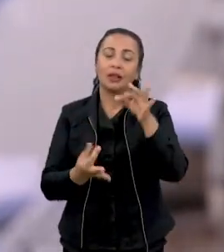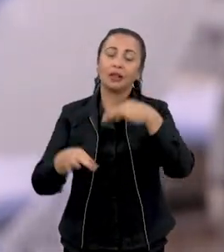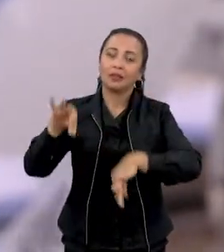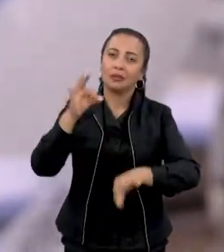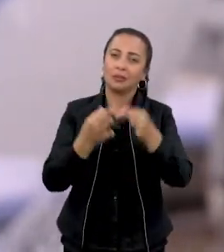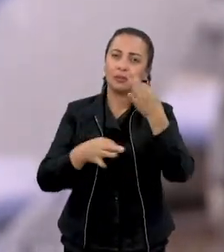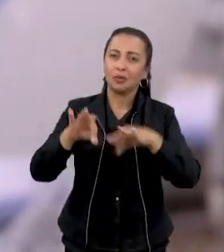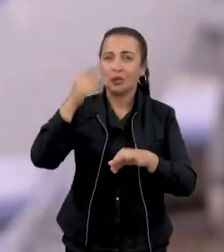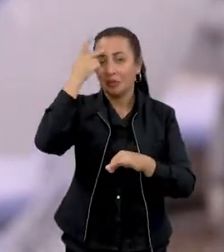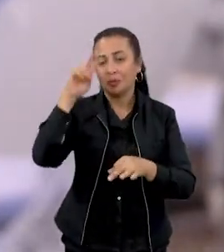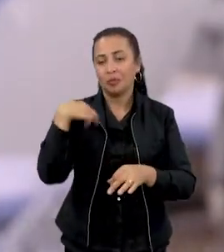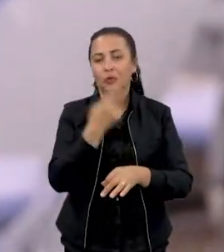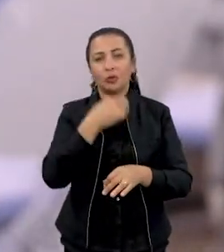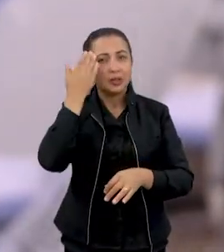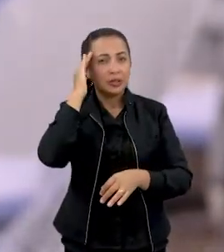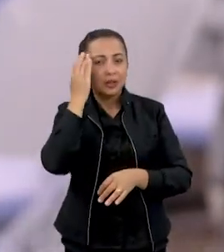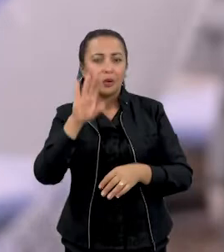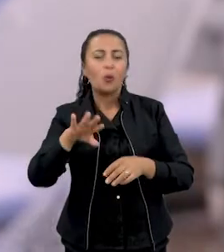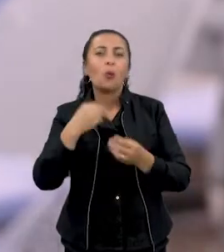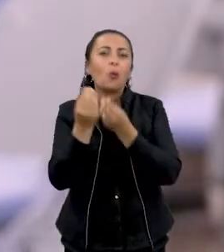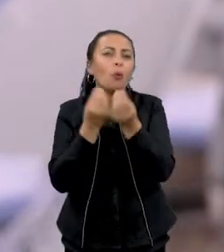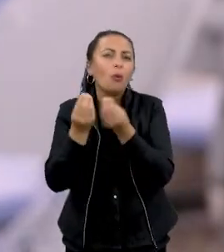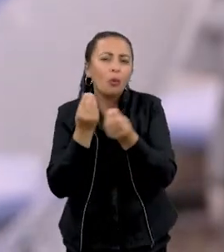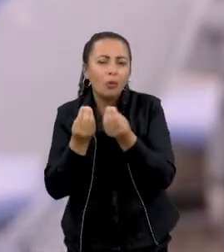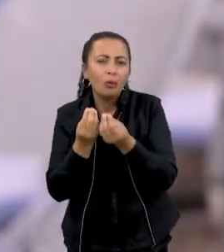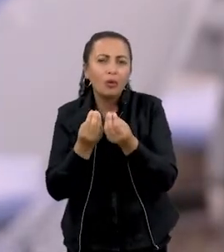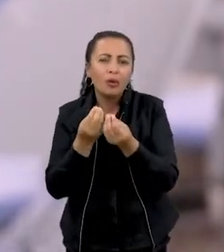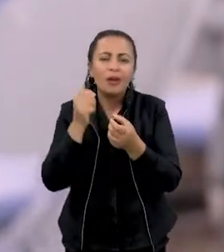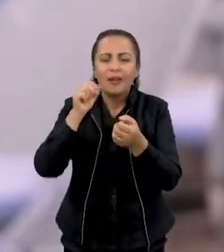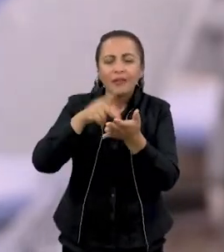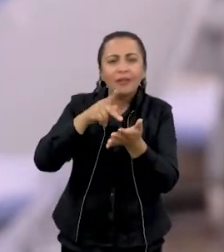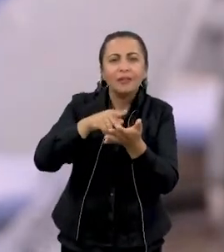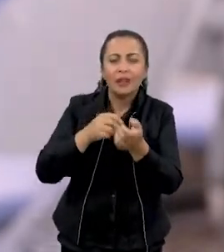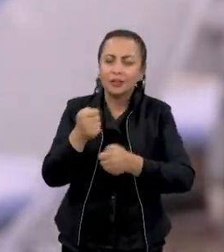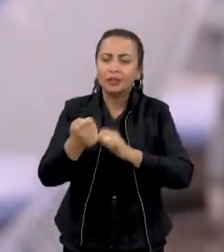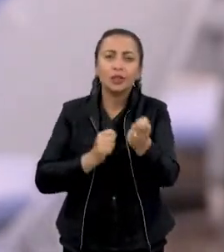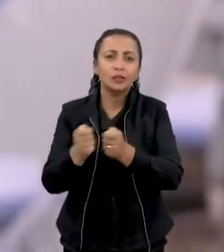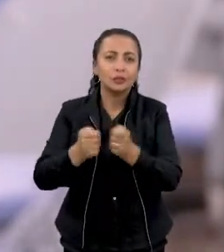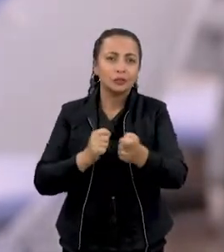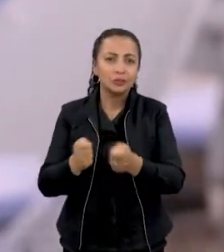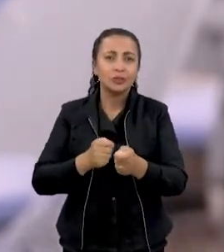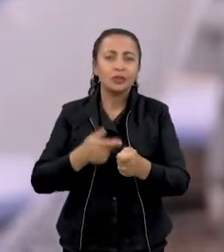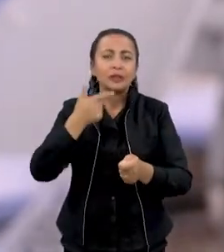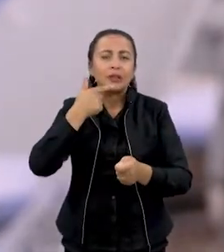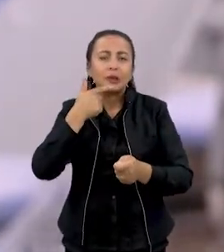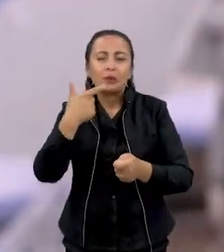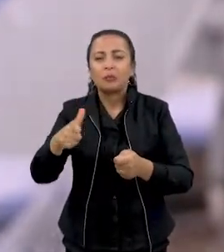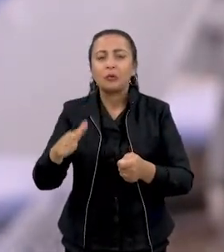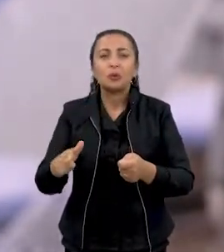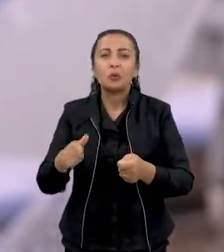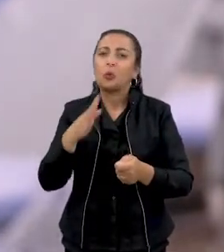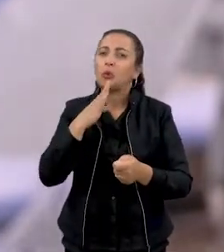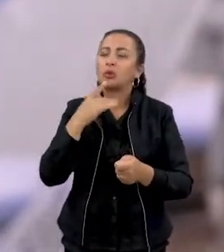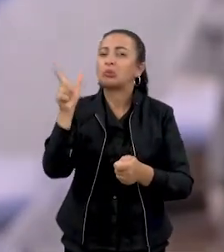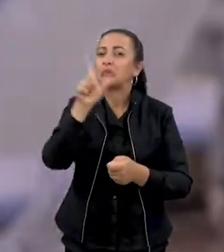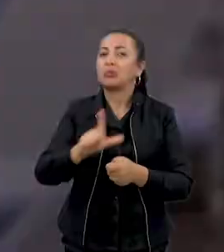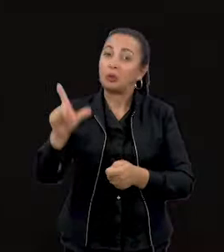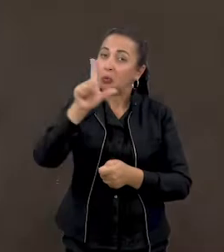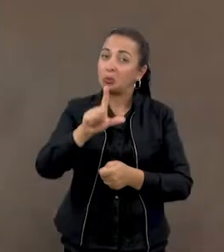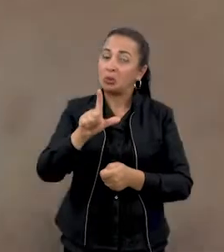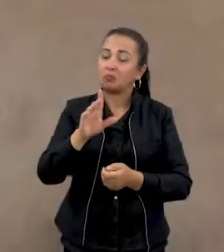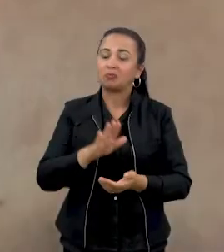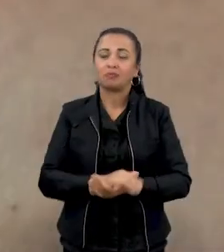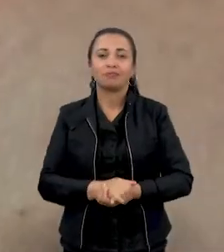estudos laboratoriais, para a gente entender qual o mecanismo real de ação da diseugia que até então não é conhecido na